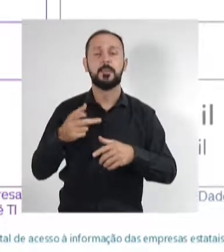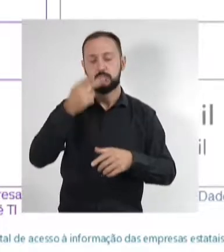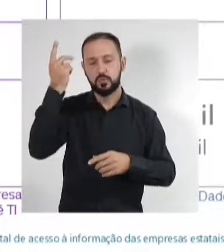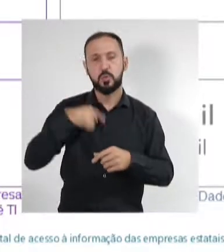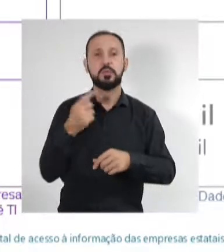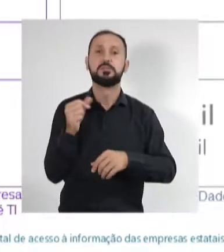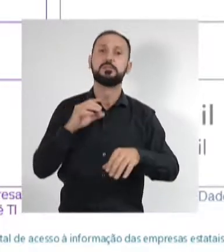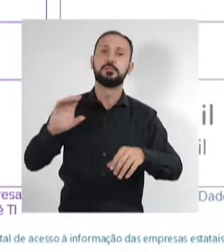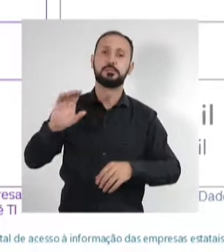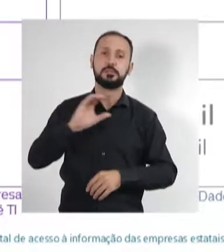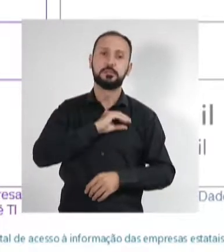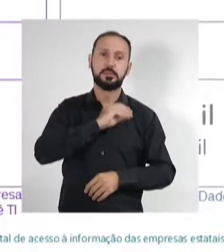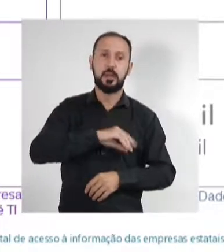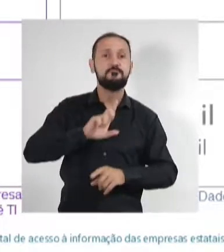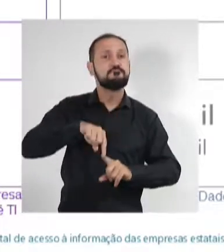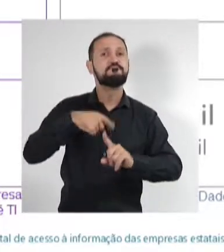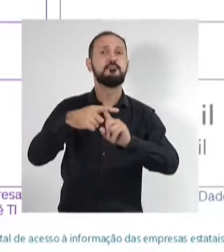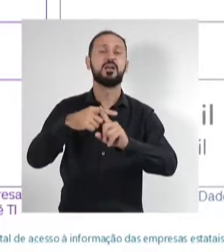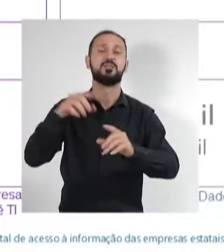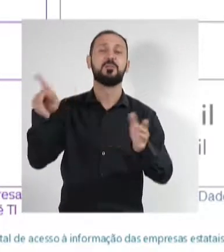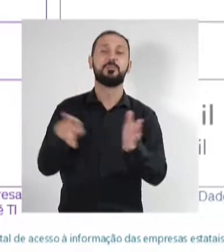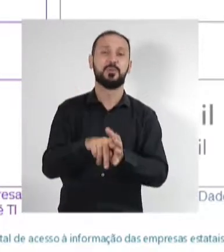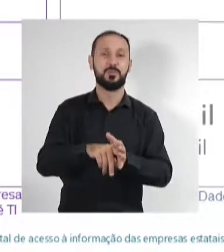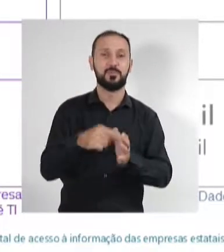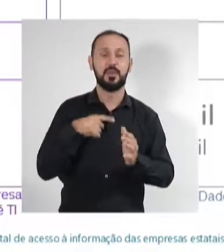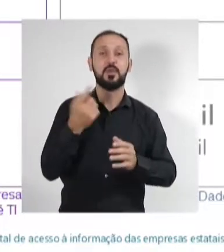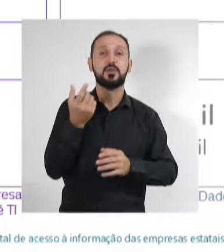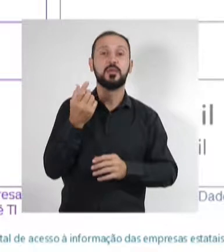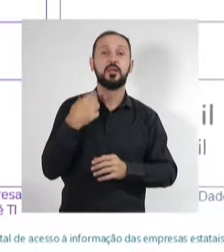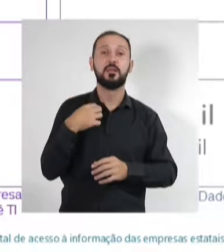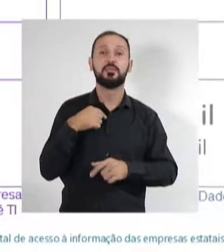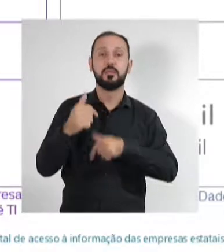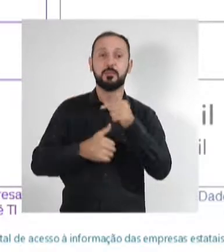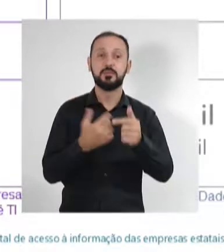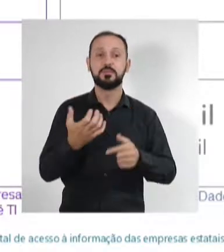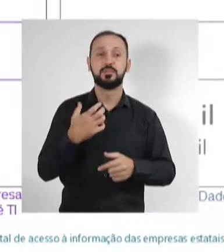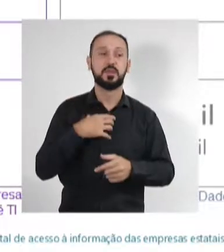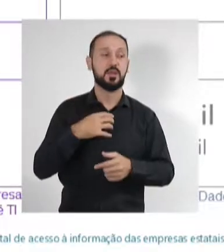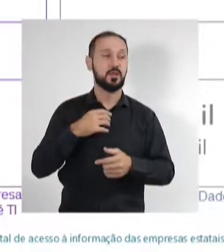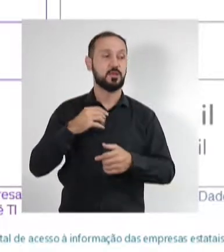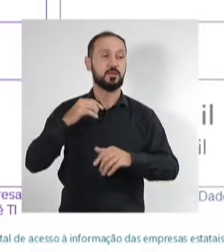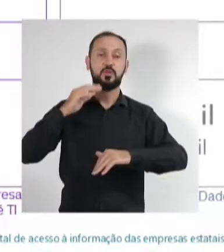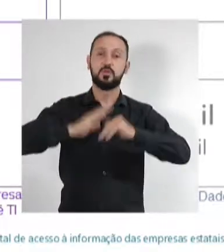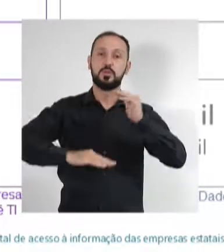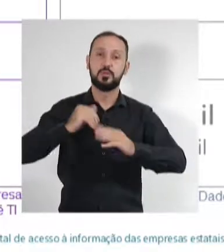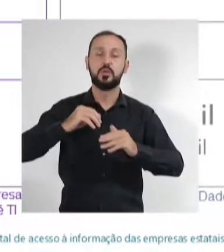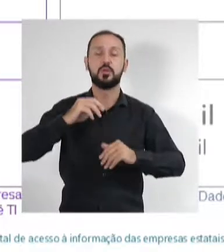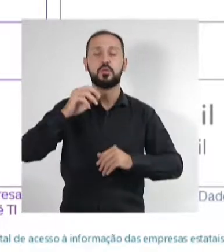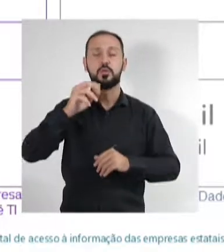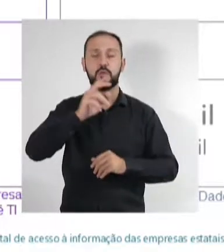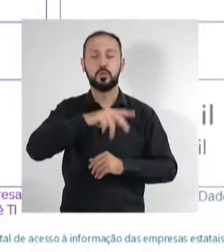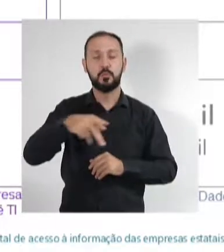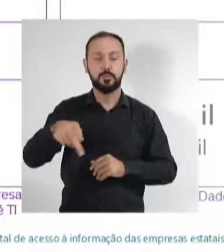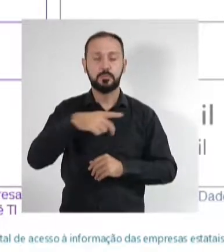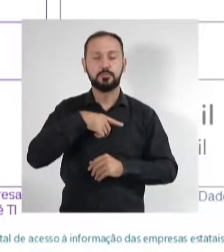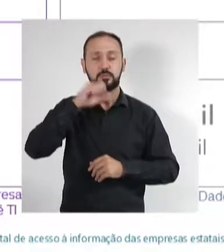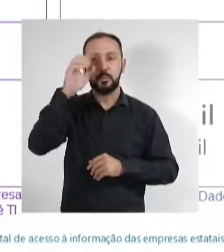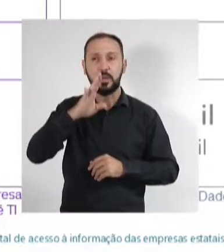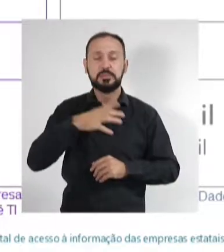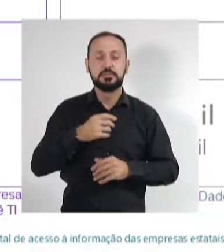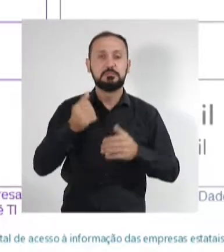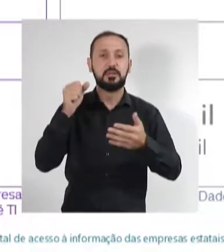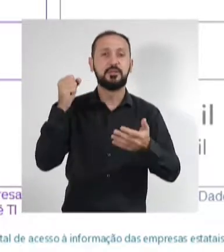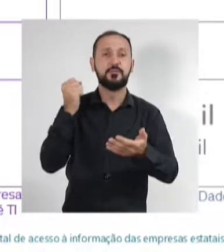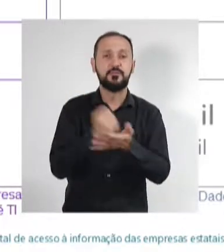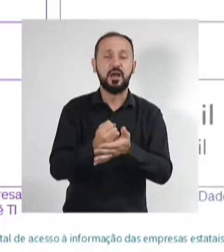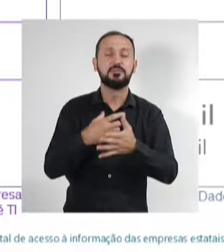alta remuneração acima da média nacional. É o tipo de emprego que a gente quer fixar no Brasil. Apenas o setor de TIC emprega 845